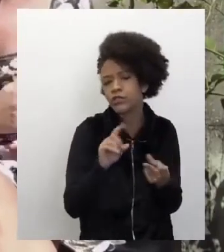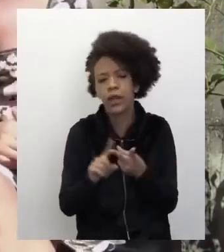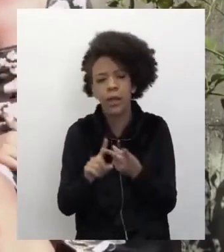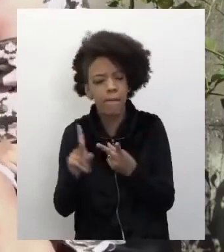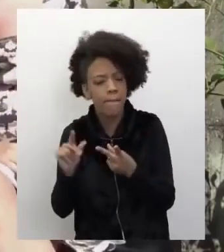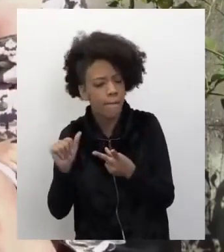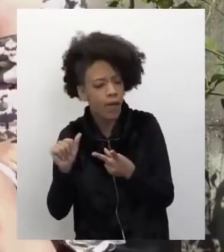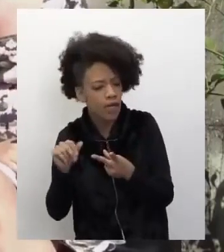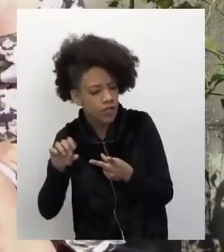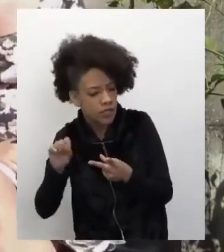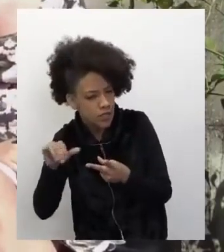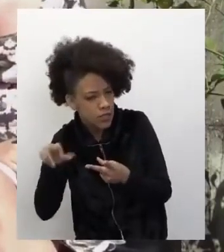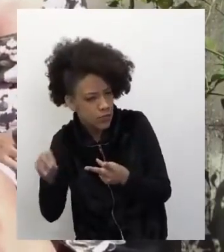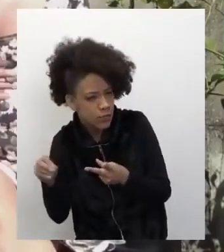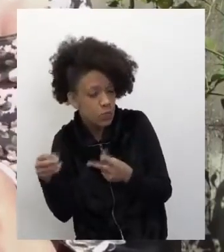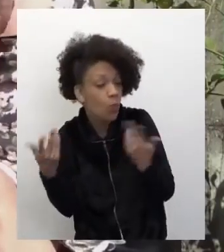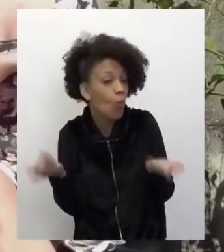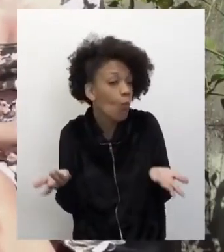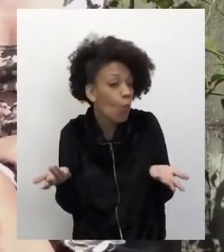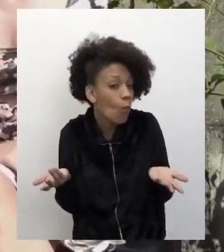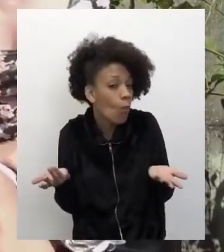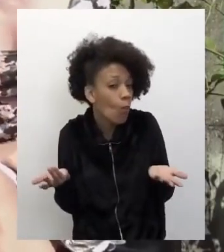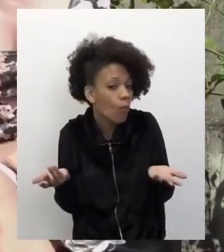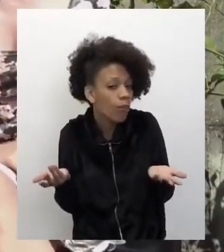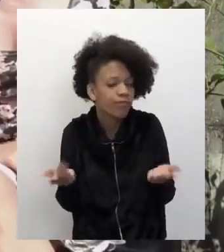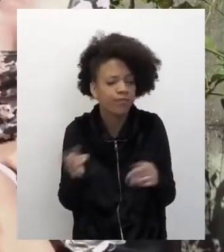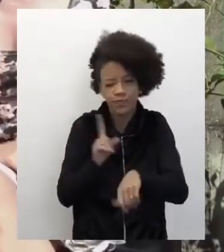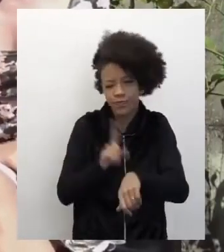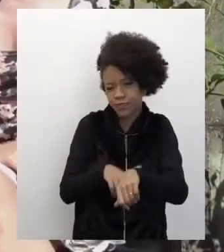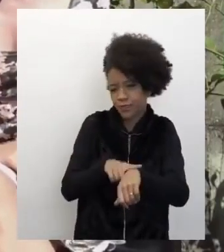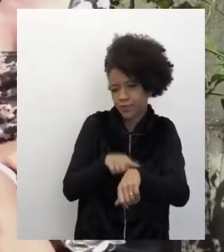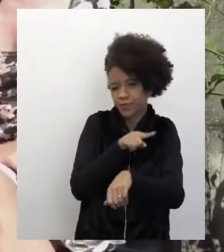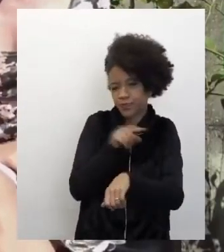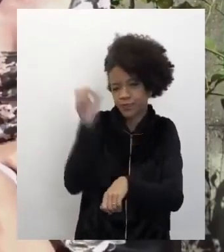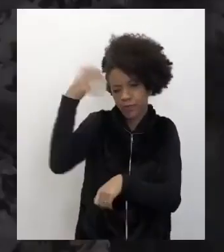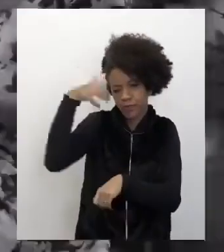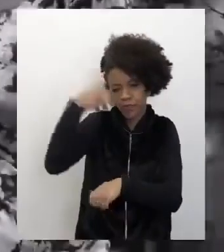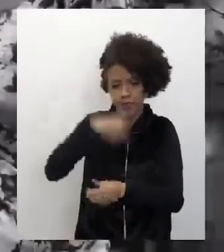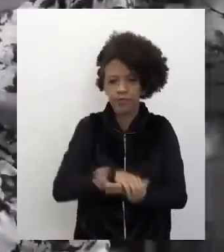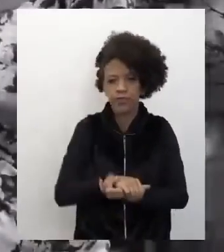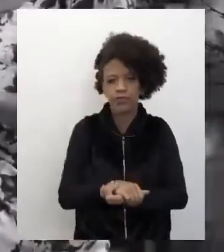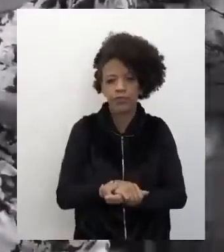não funcionam? Vou dar um tempinho para você pensar.